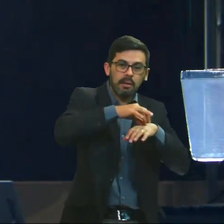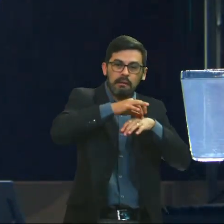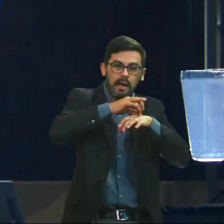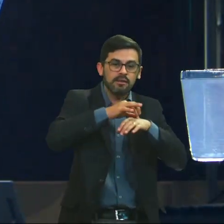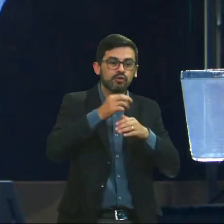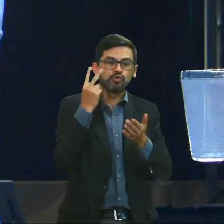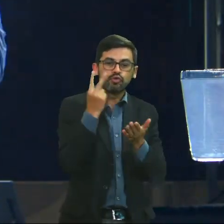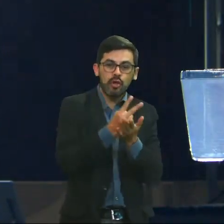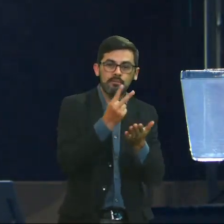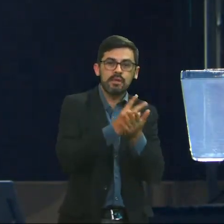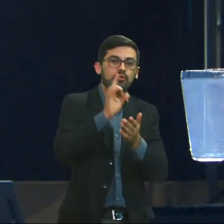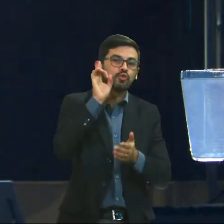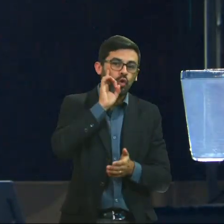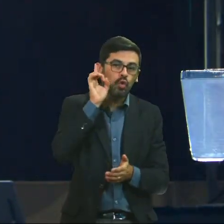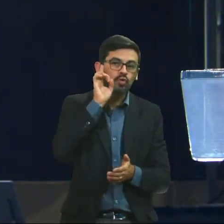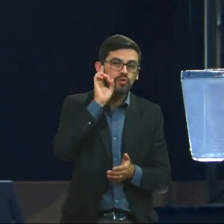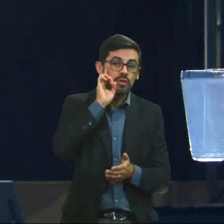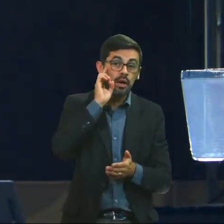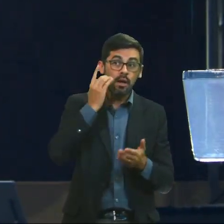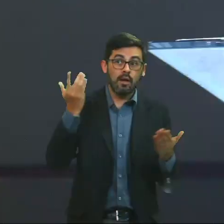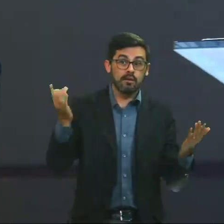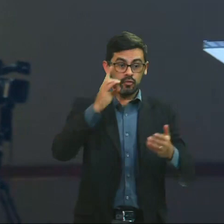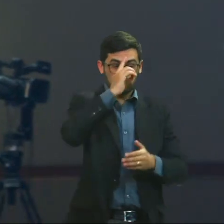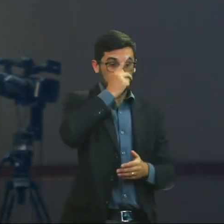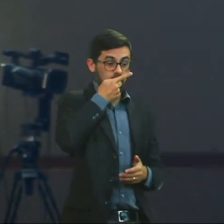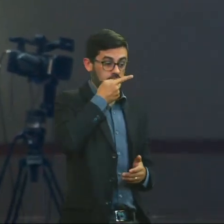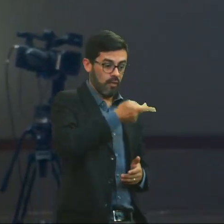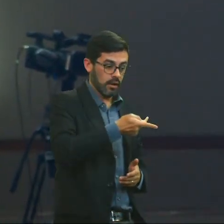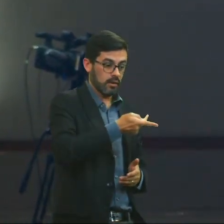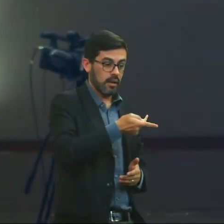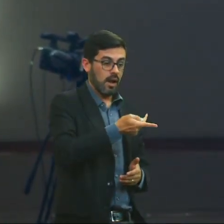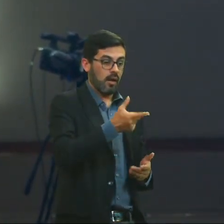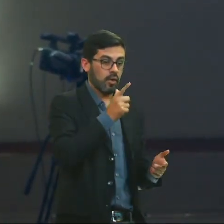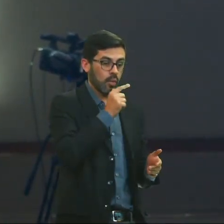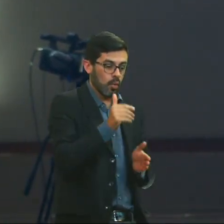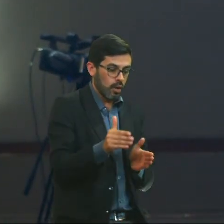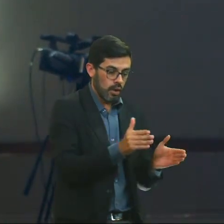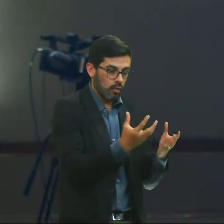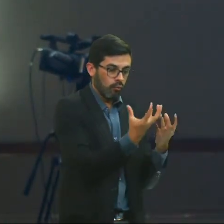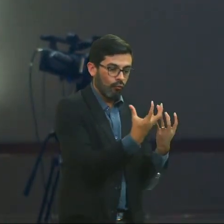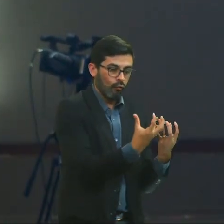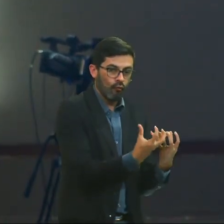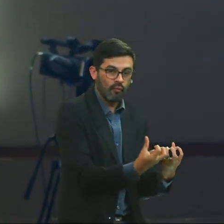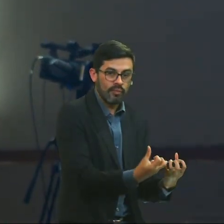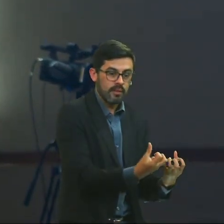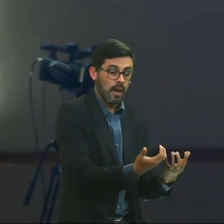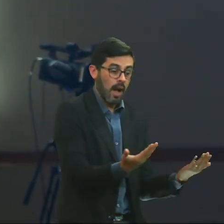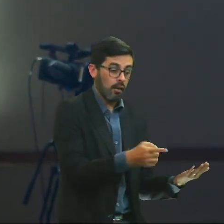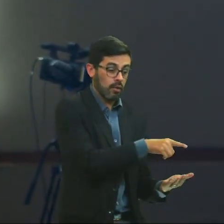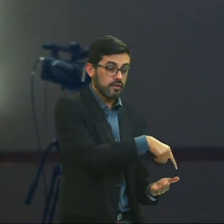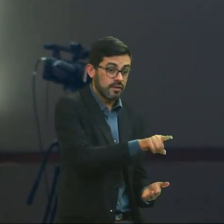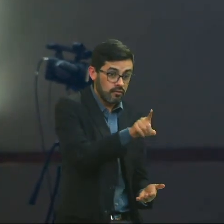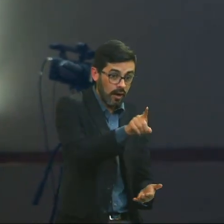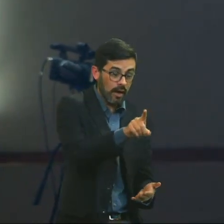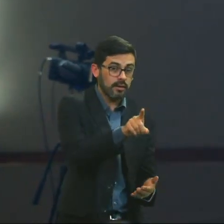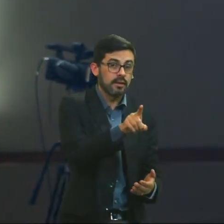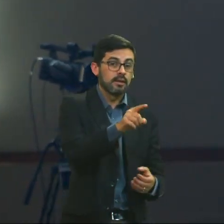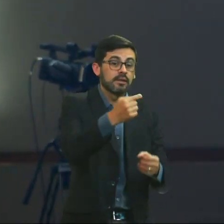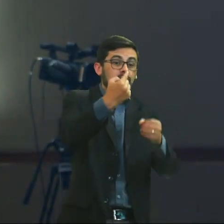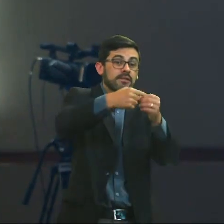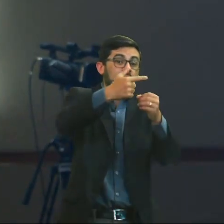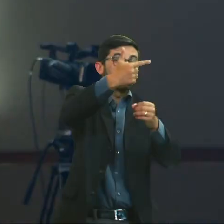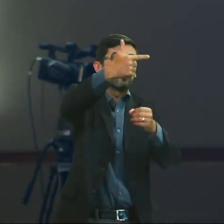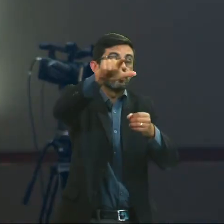tarde. Aí Deus fala para ele assim, agora, o riacho tinha secado, de Querite, agora você vai para